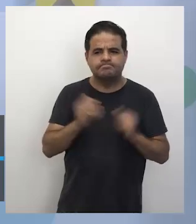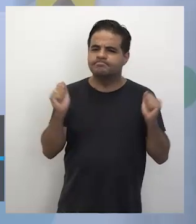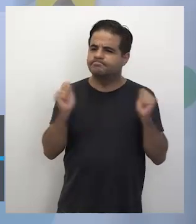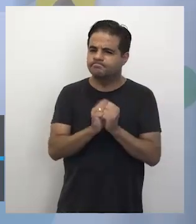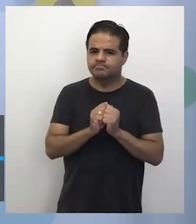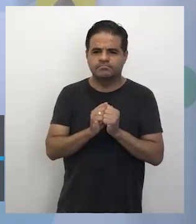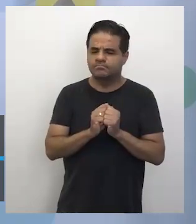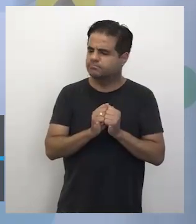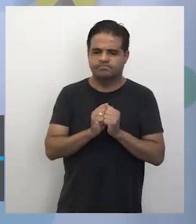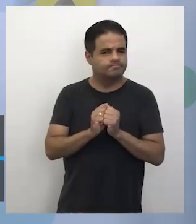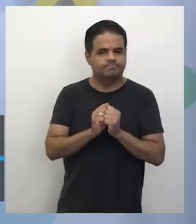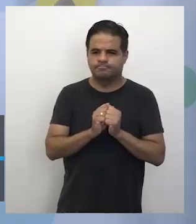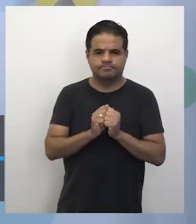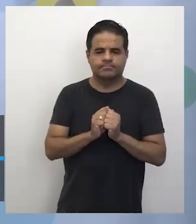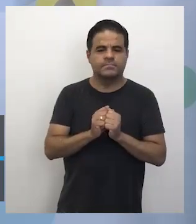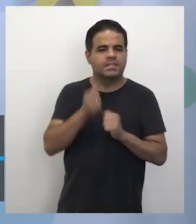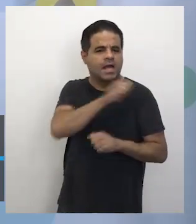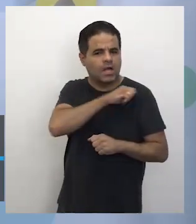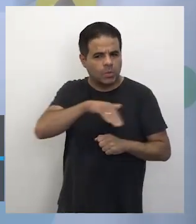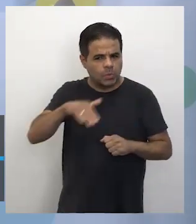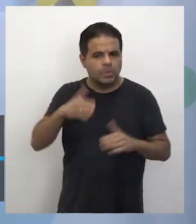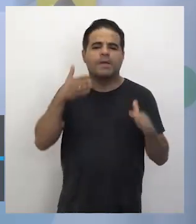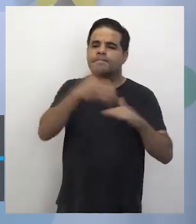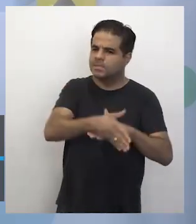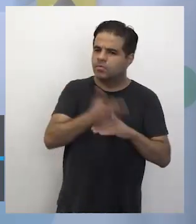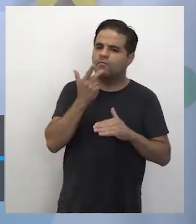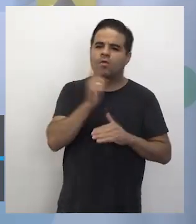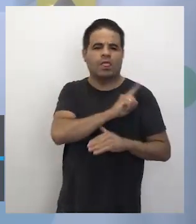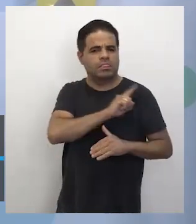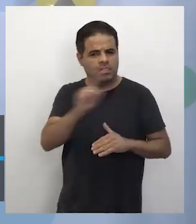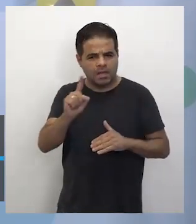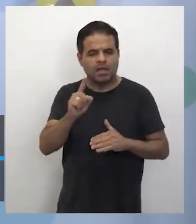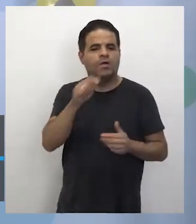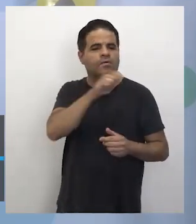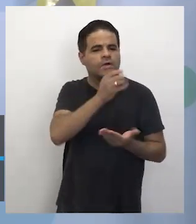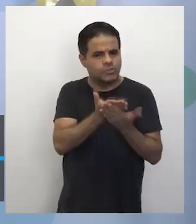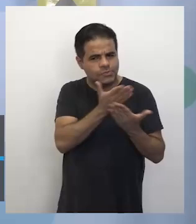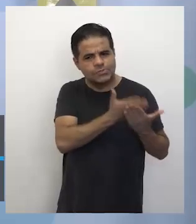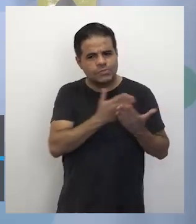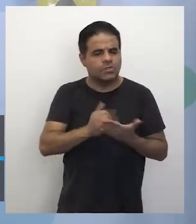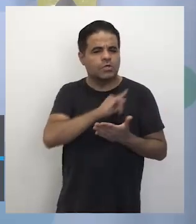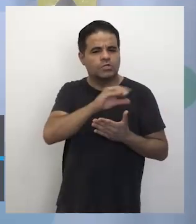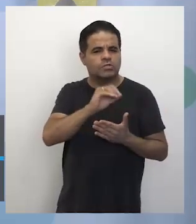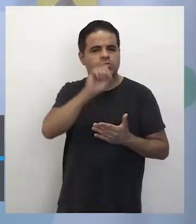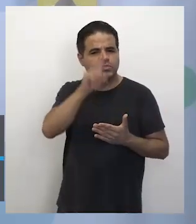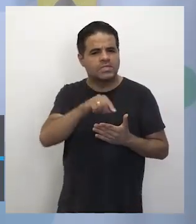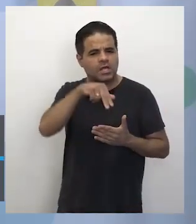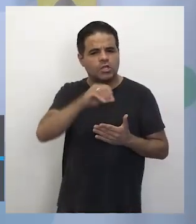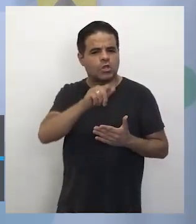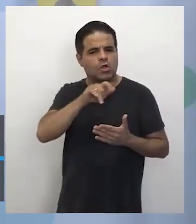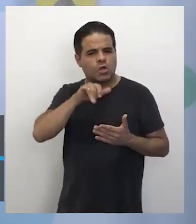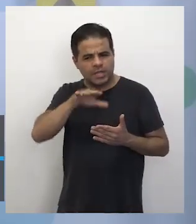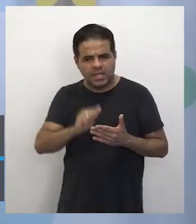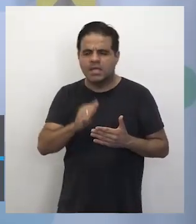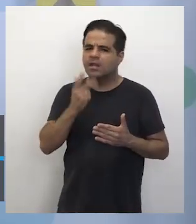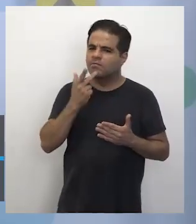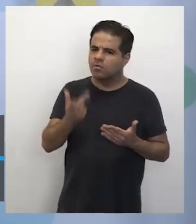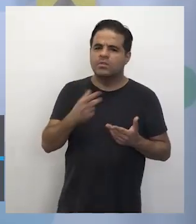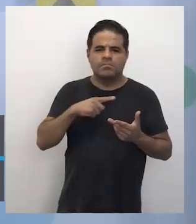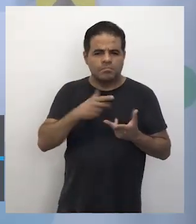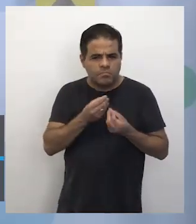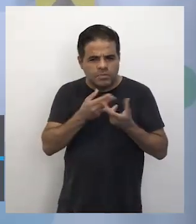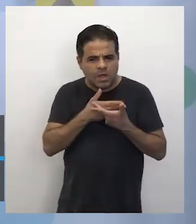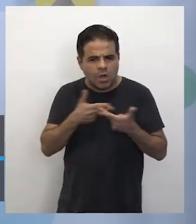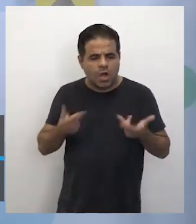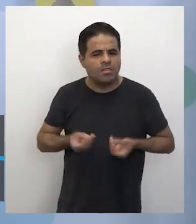né? Não apenas aqui, a aluna Bianca também participou, falou que não, da escola José Nogueira. Eólica e solar tem muito a nos oferecer, o